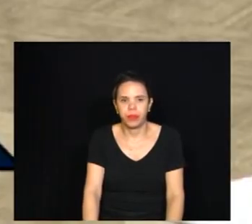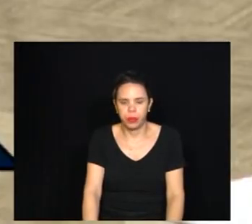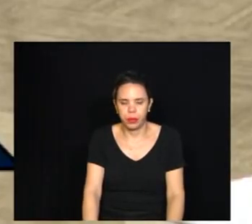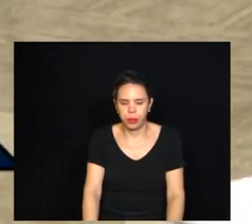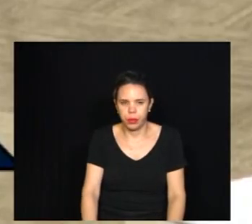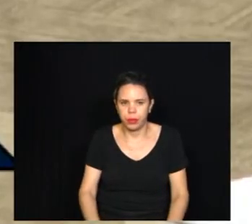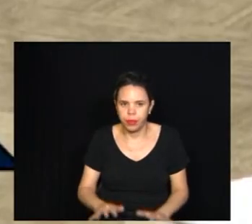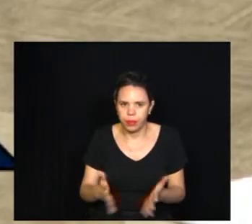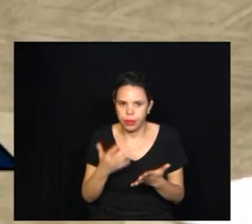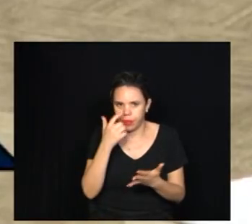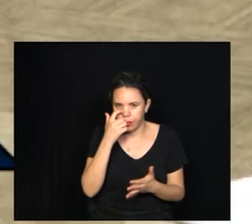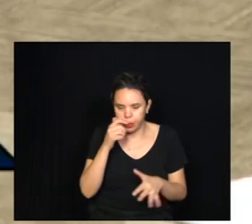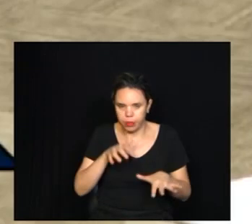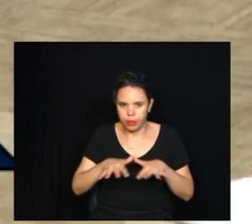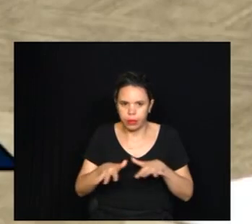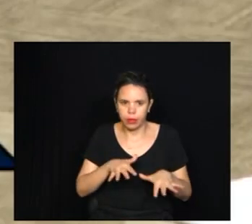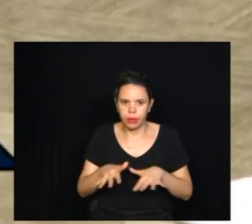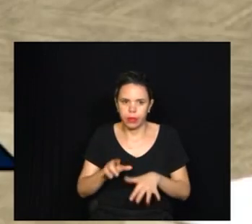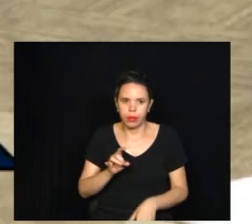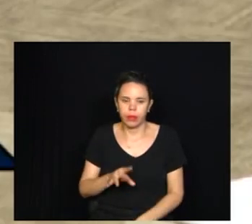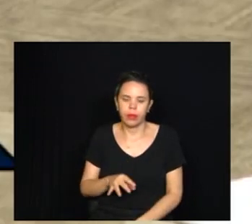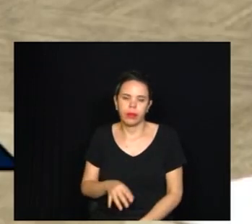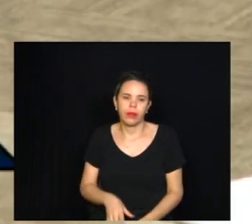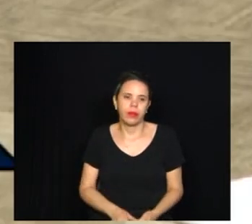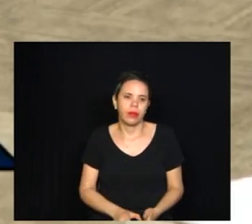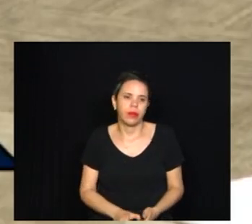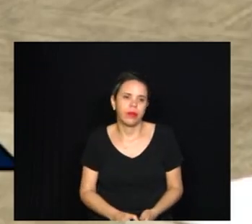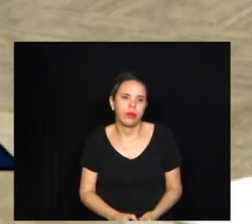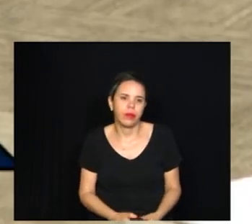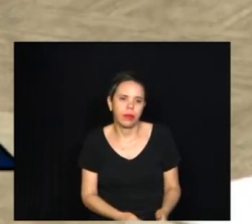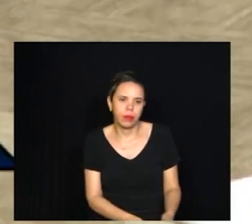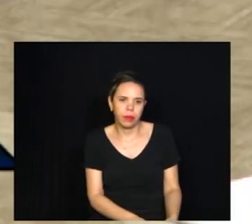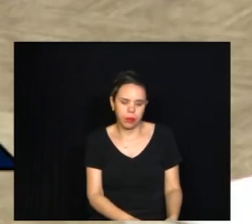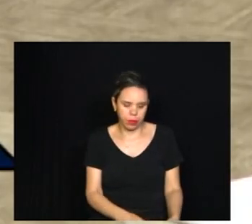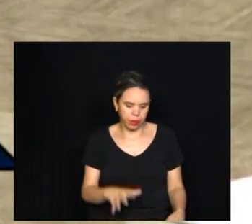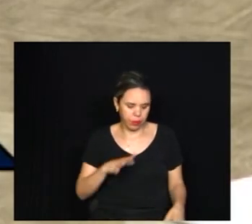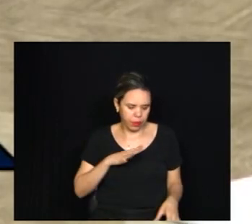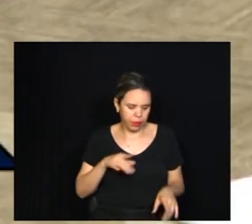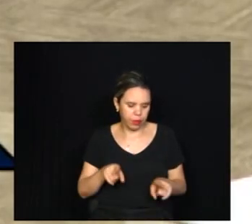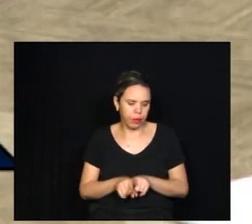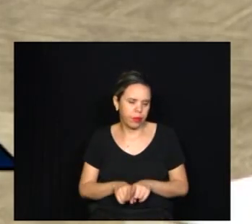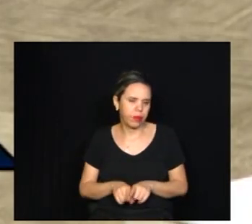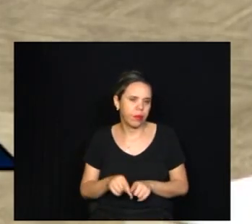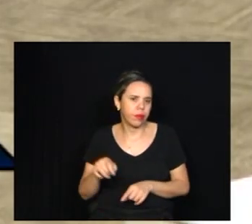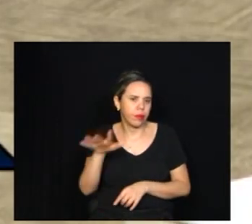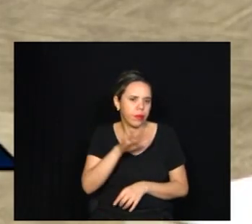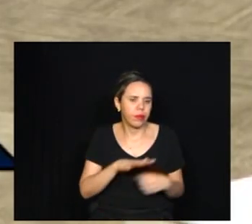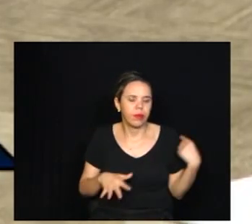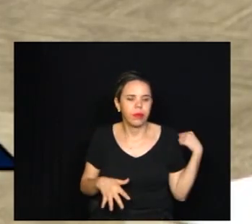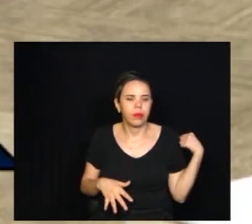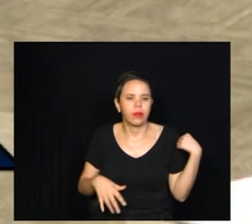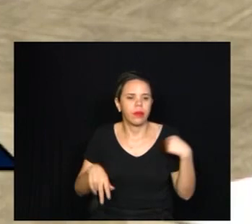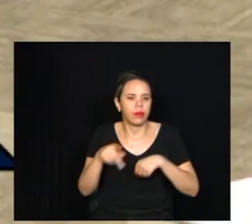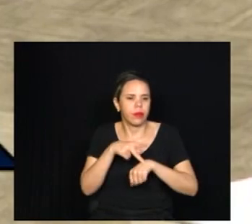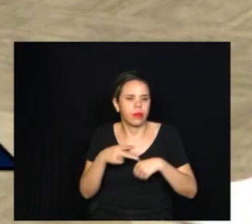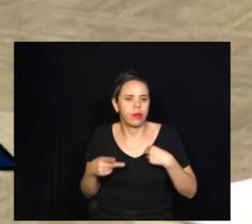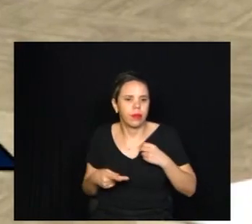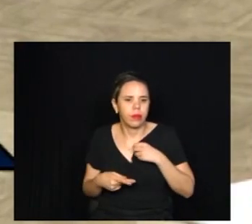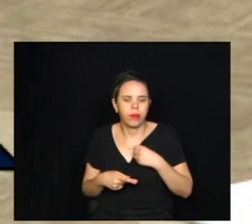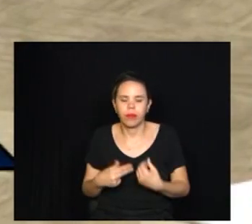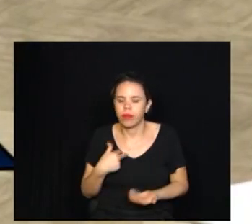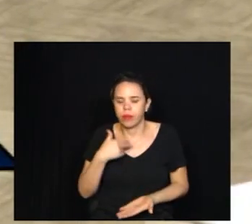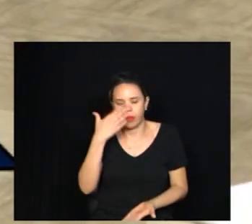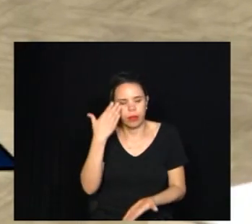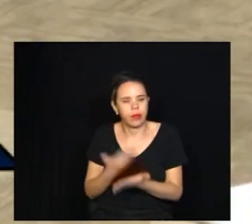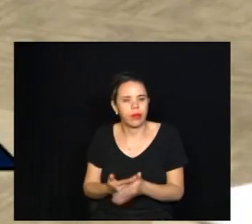É provocar um movimento, não só a nível de município, mas também a nível do estado e a nível de país. É